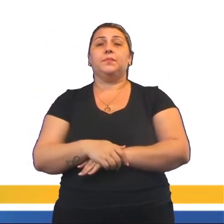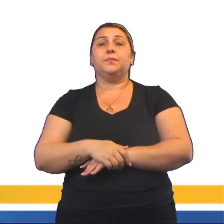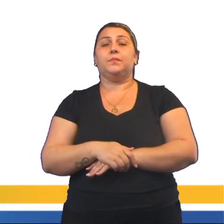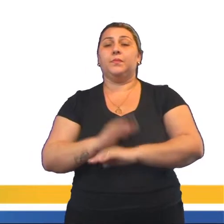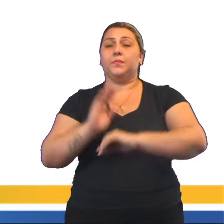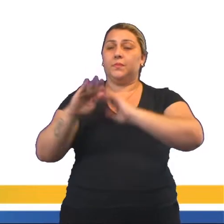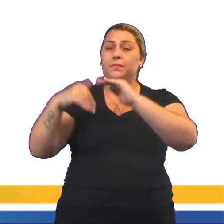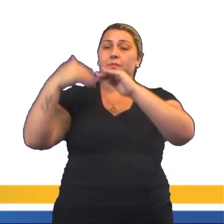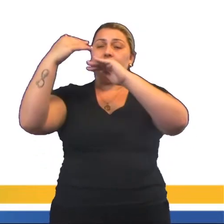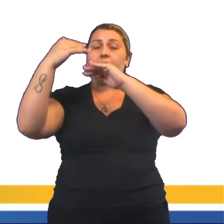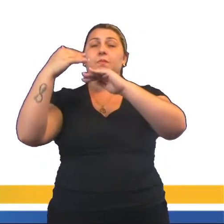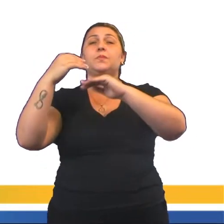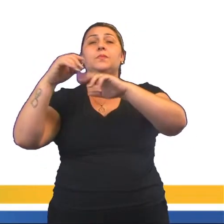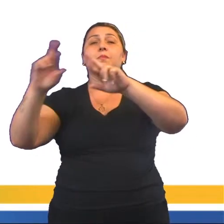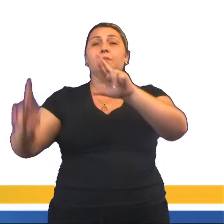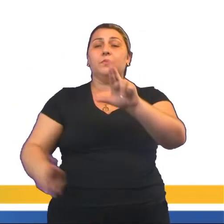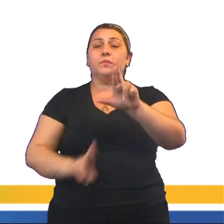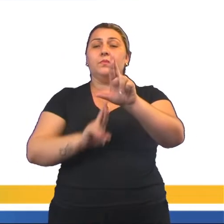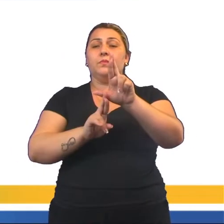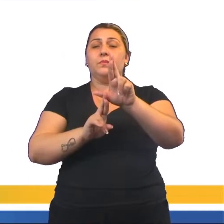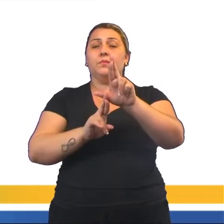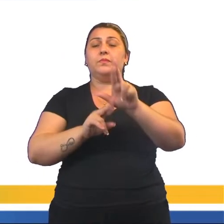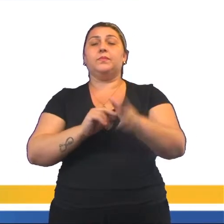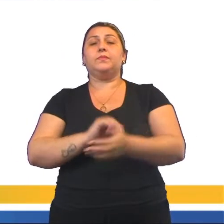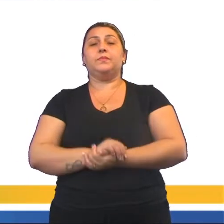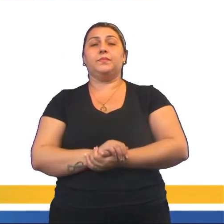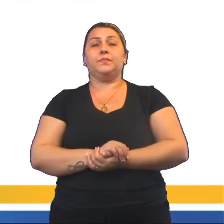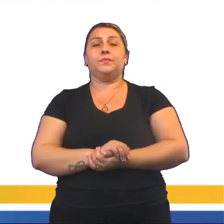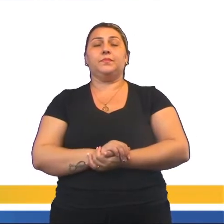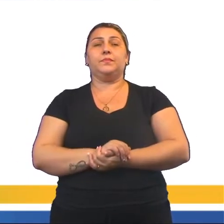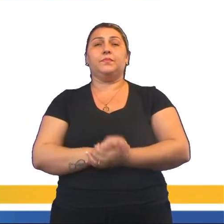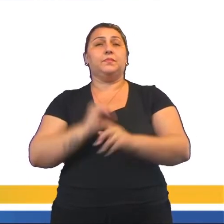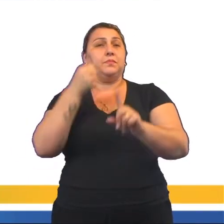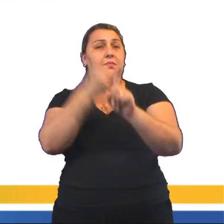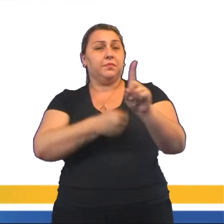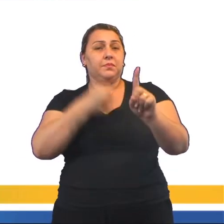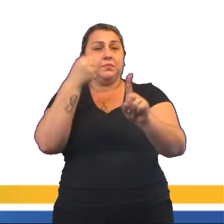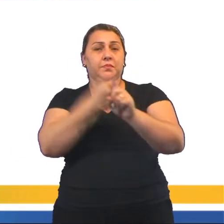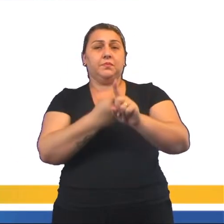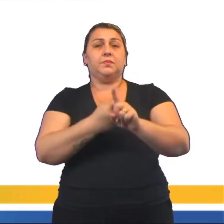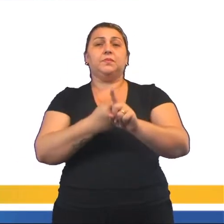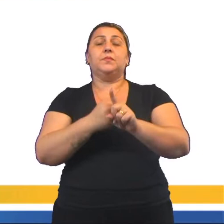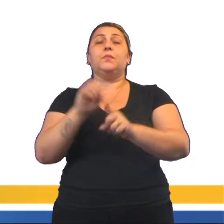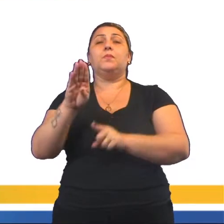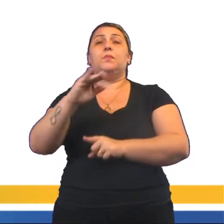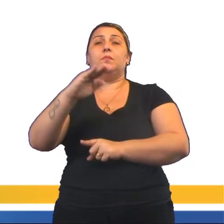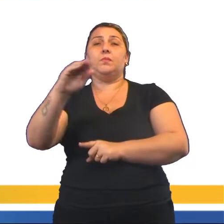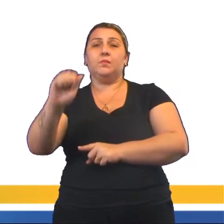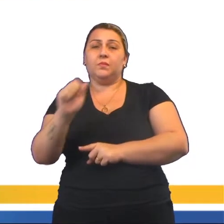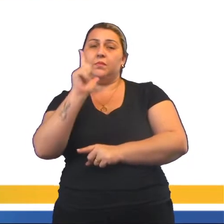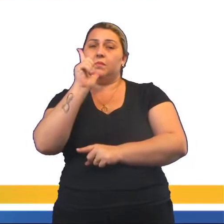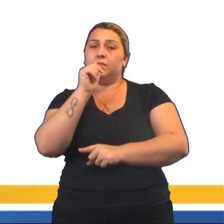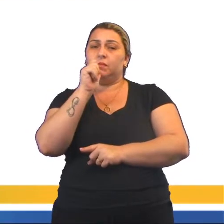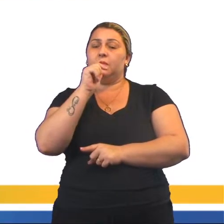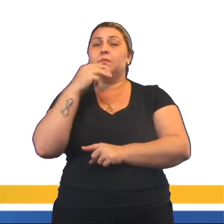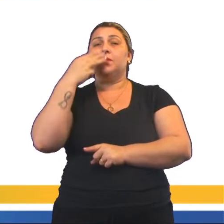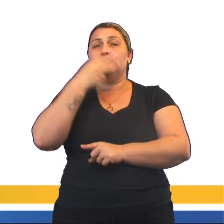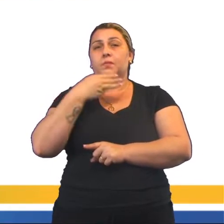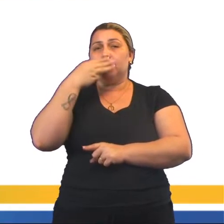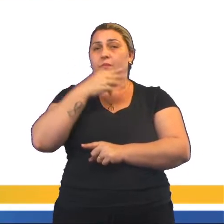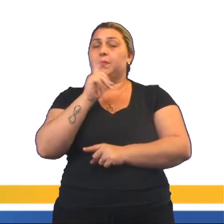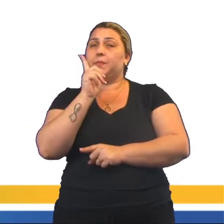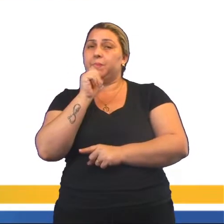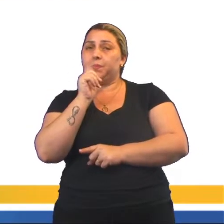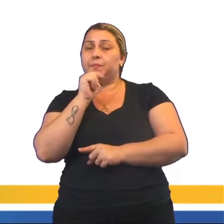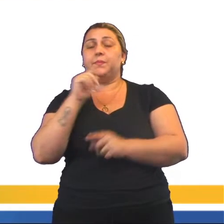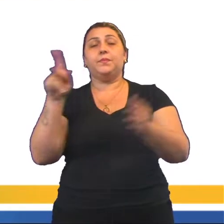para o desenvolvimento sustentado a longo prazo. Impactos sobre as bacias hidrográficas de água doce. E